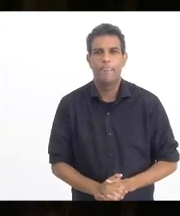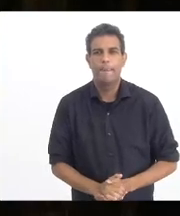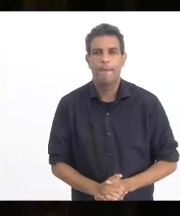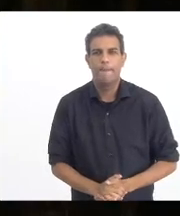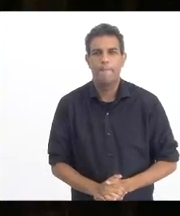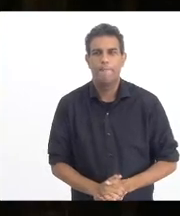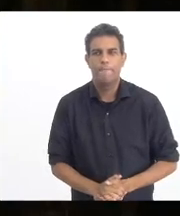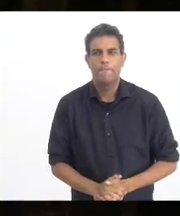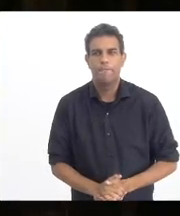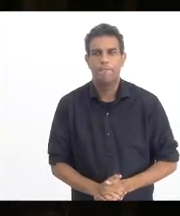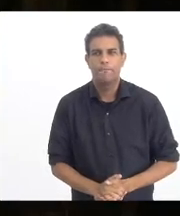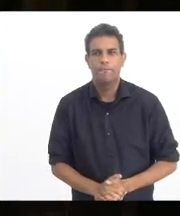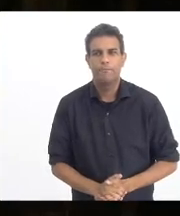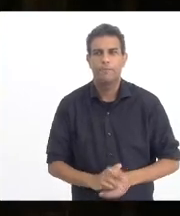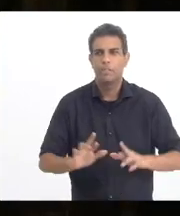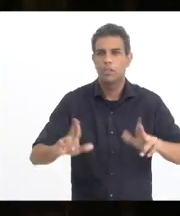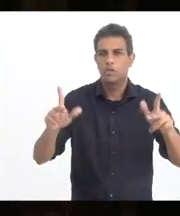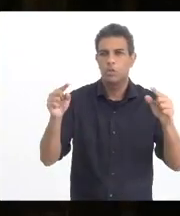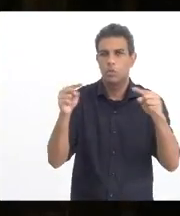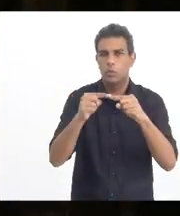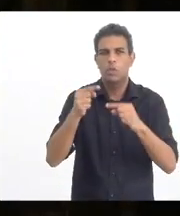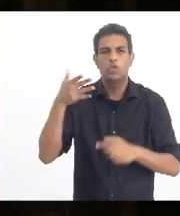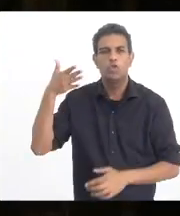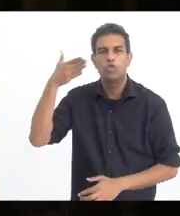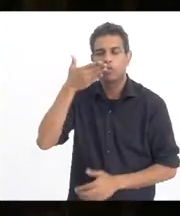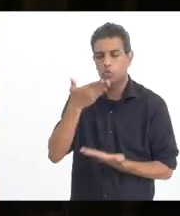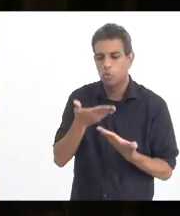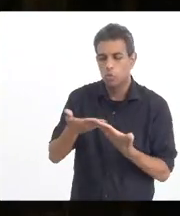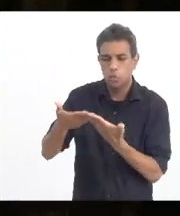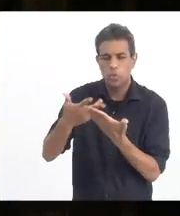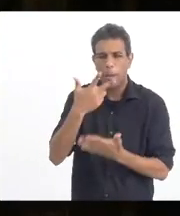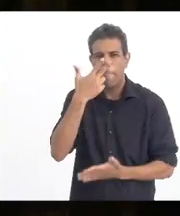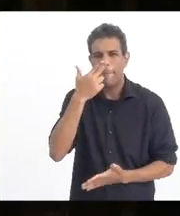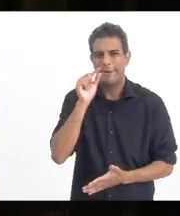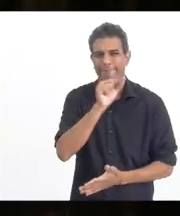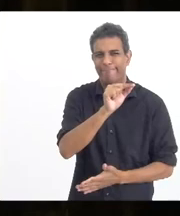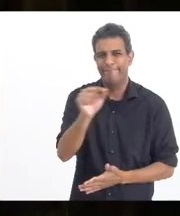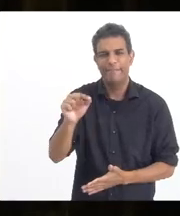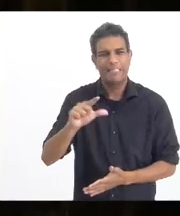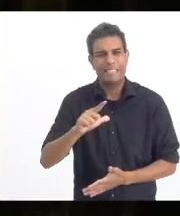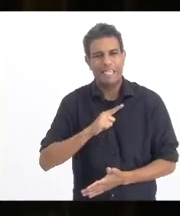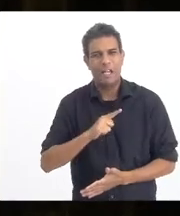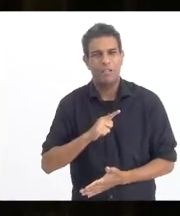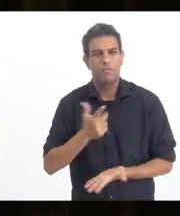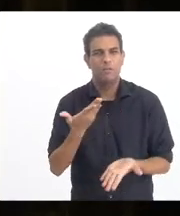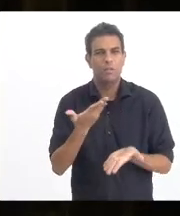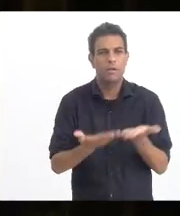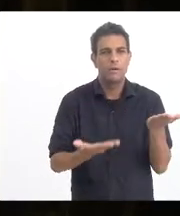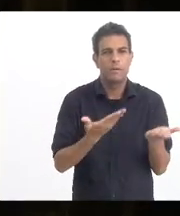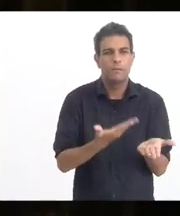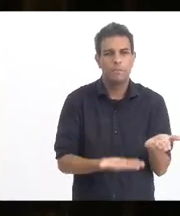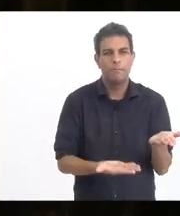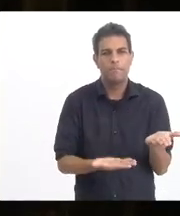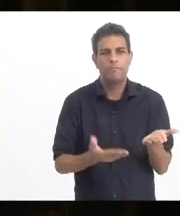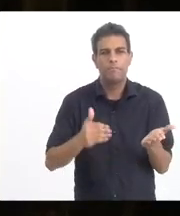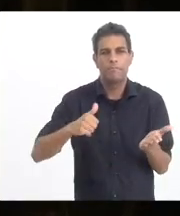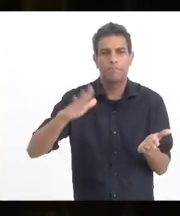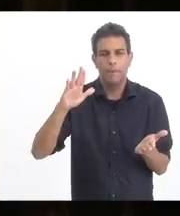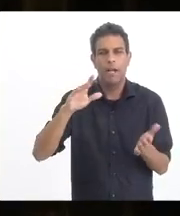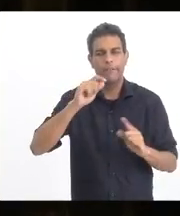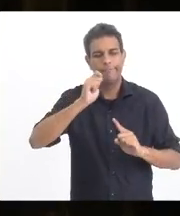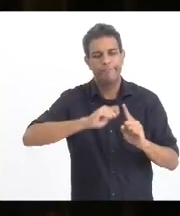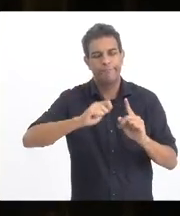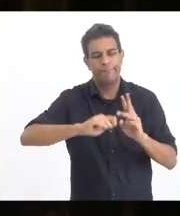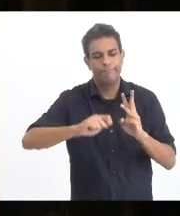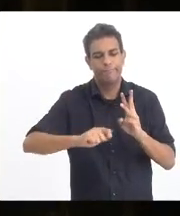E quanto à diferença, eu teria que ver os seus estudos, porque me parece que está se pegando um coronel com muitos triênios